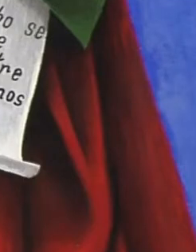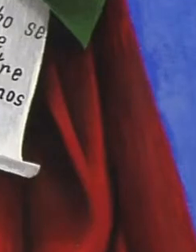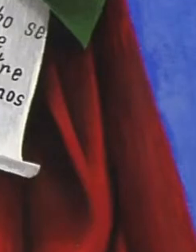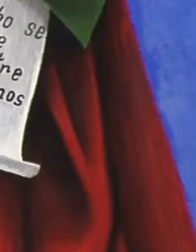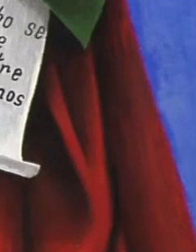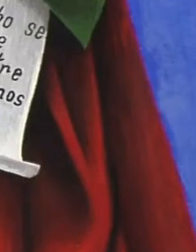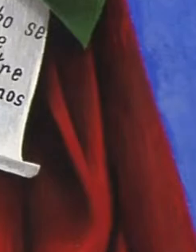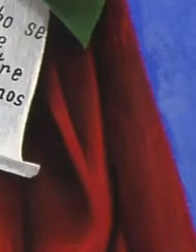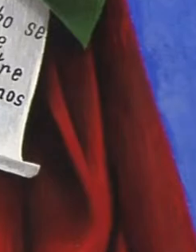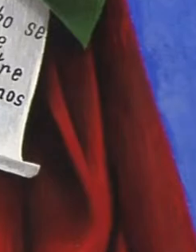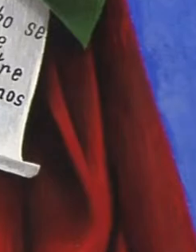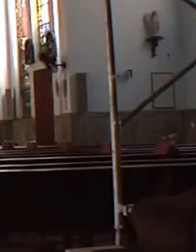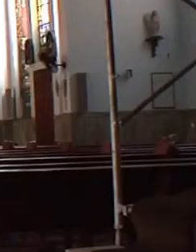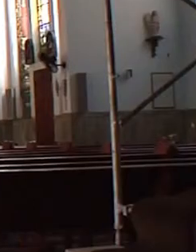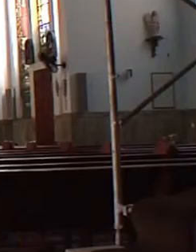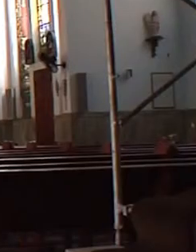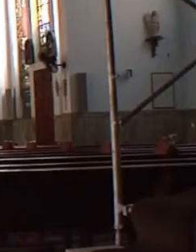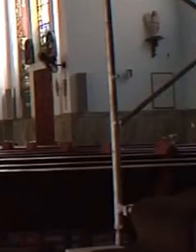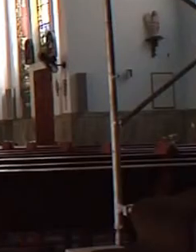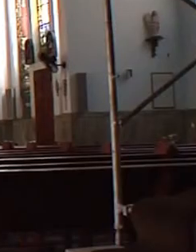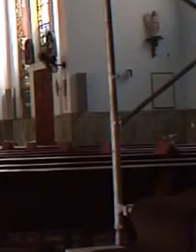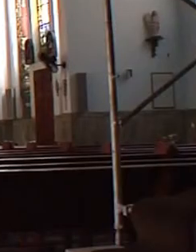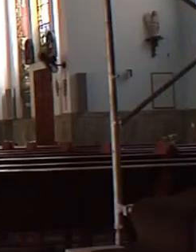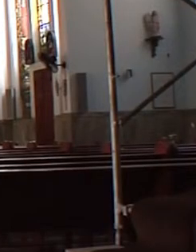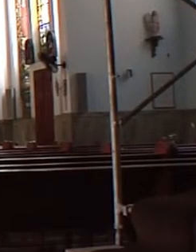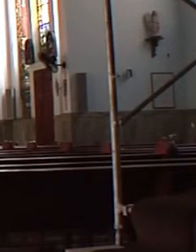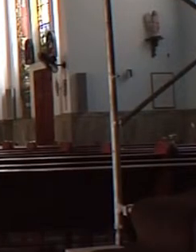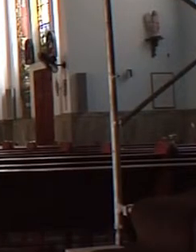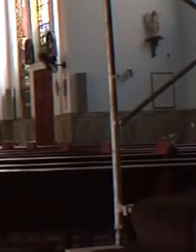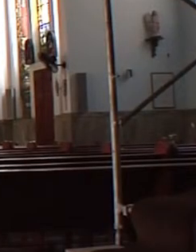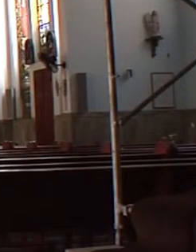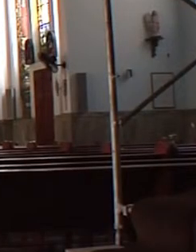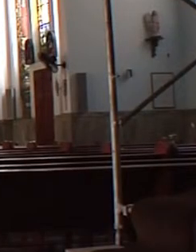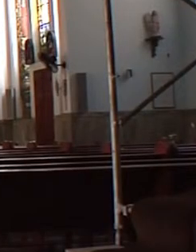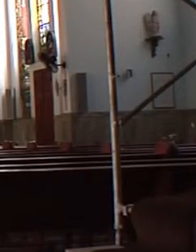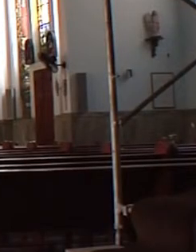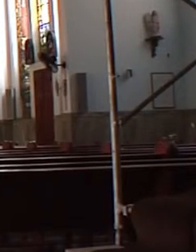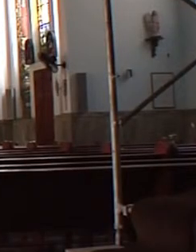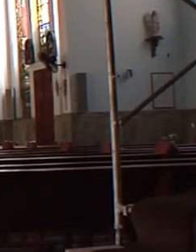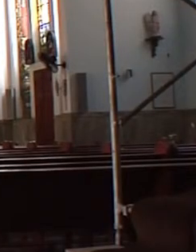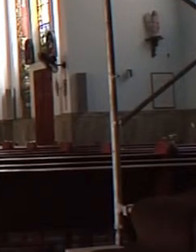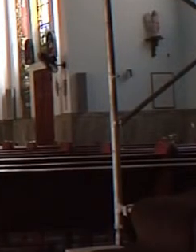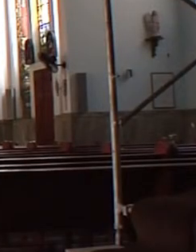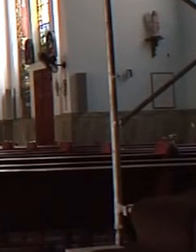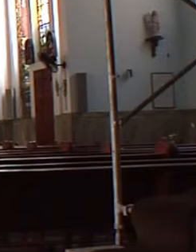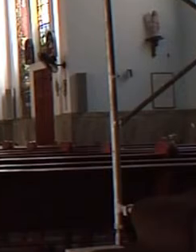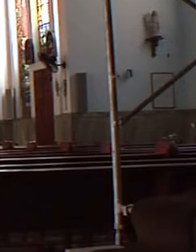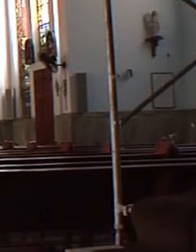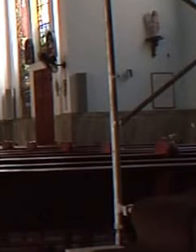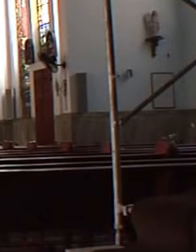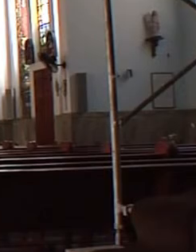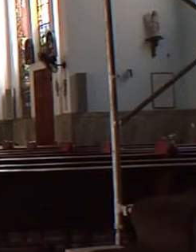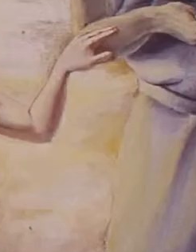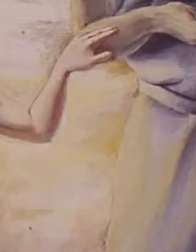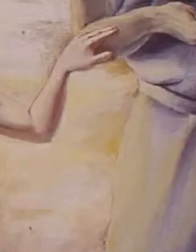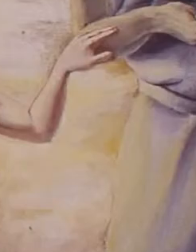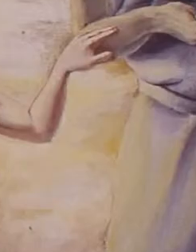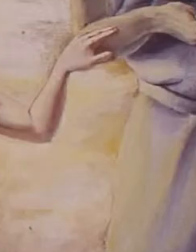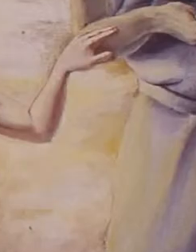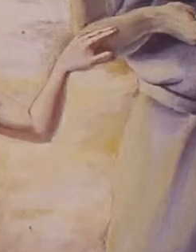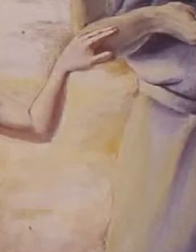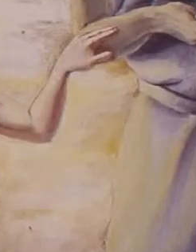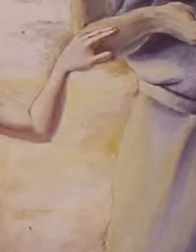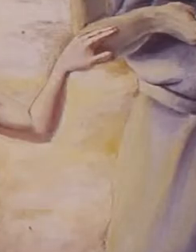Eu ajudei o Rafael a fazer uns arrematezinhos ali, entendeu? Que pediu para ajudar, entendeu? Mas para aprender isso aí, é muito difícil aprender isso